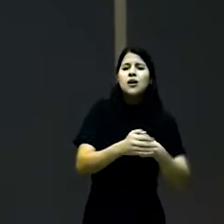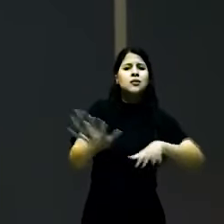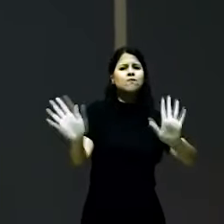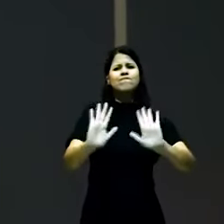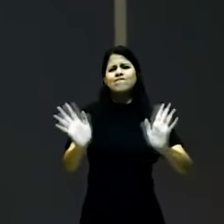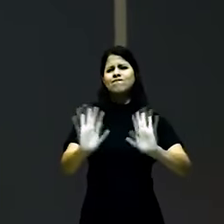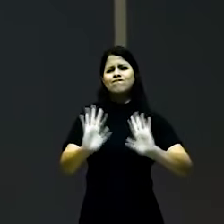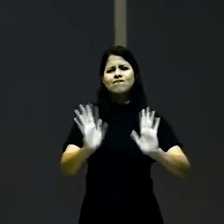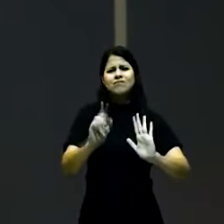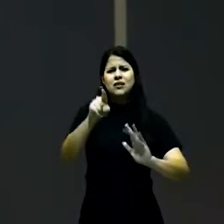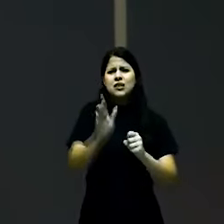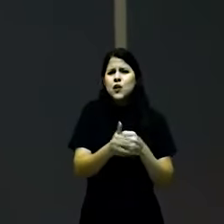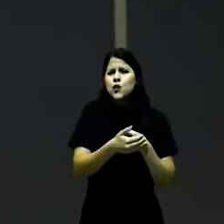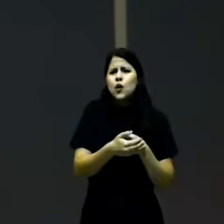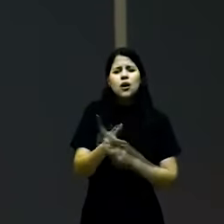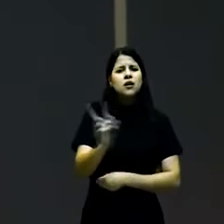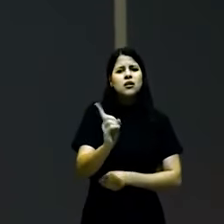Não vá para a caverna.